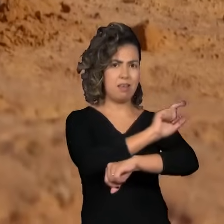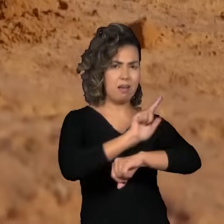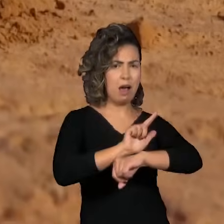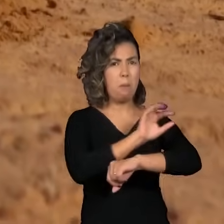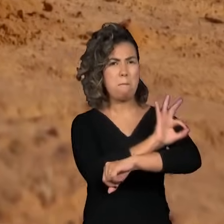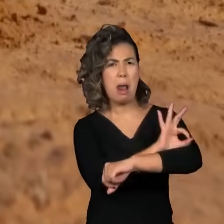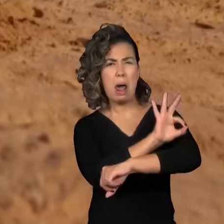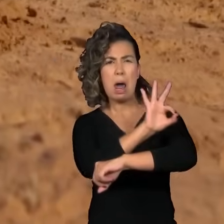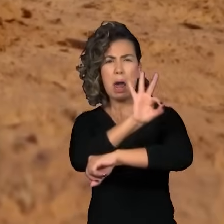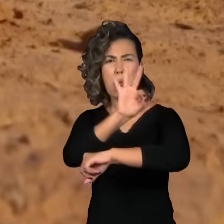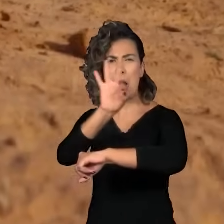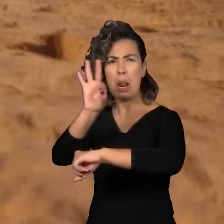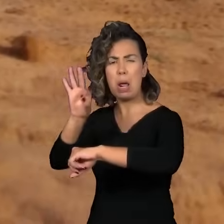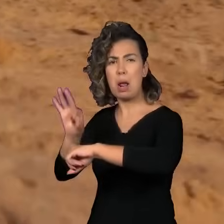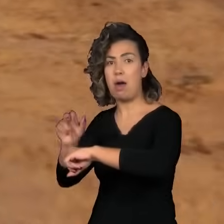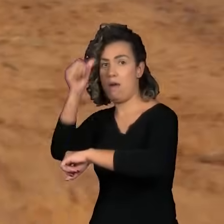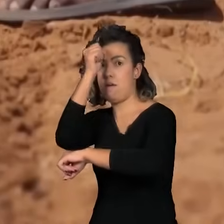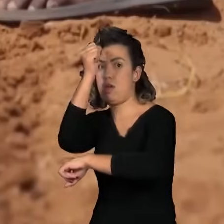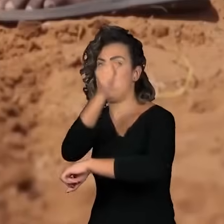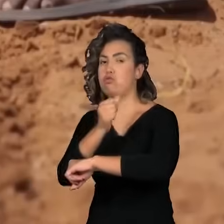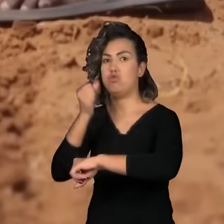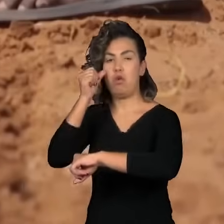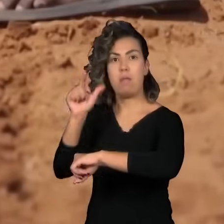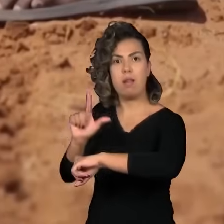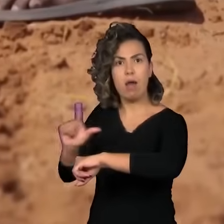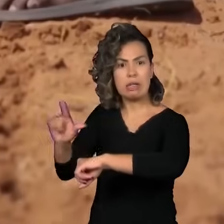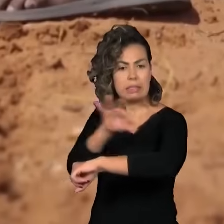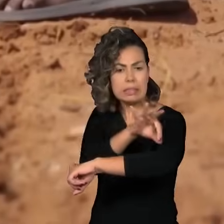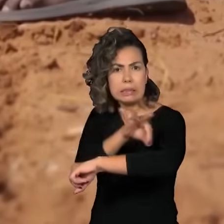até o leste da Etiópia.